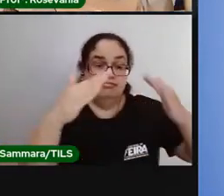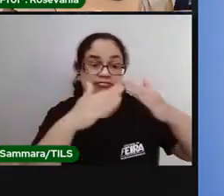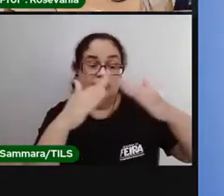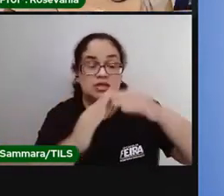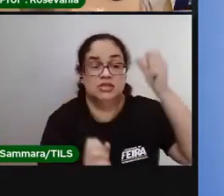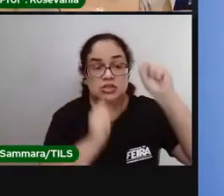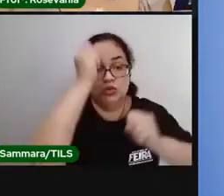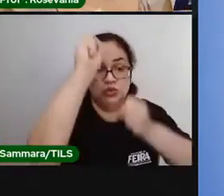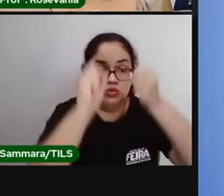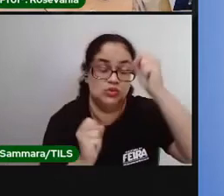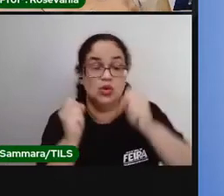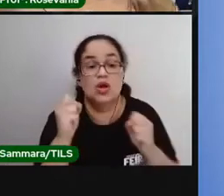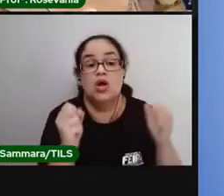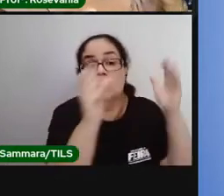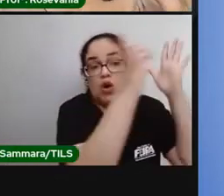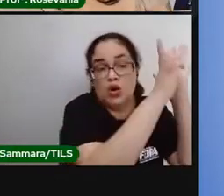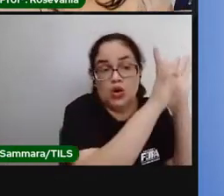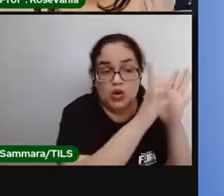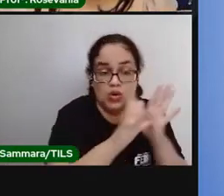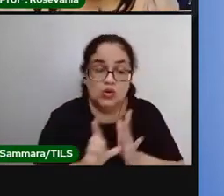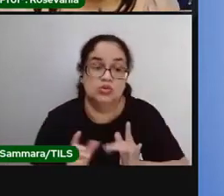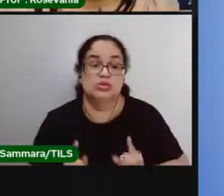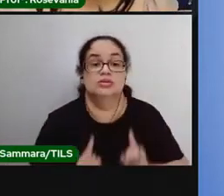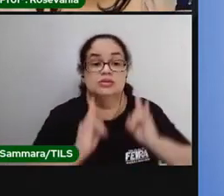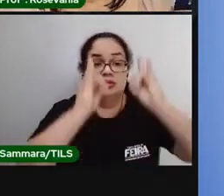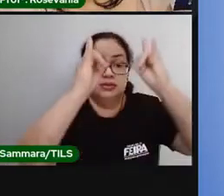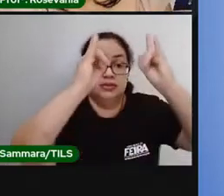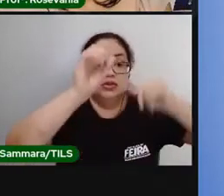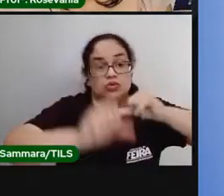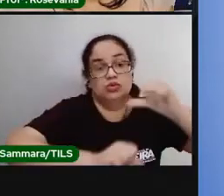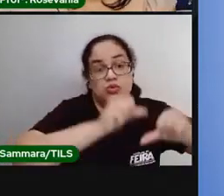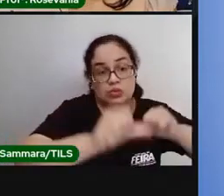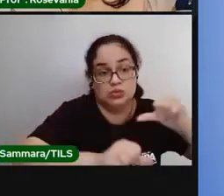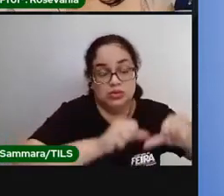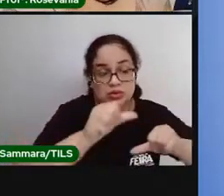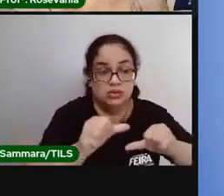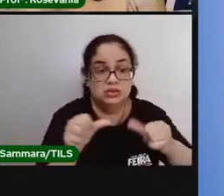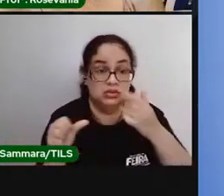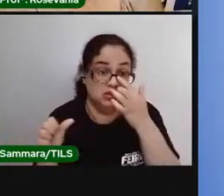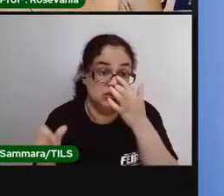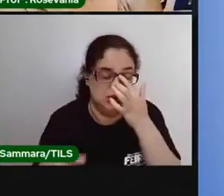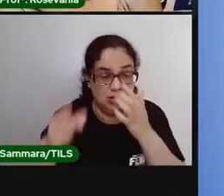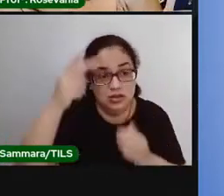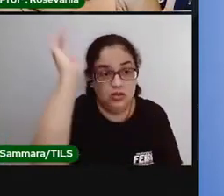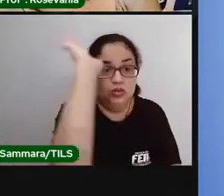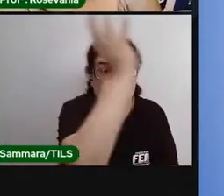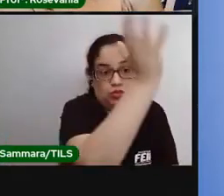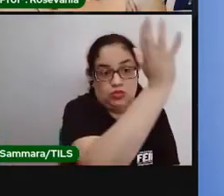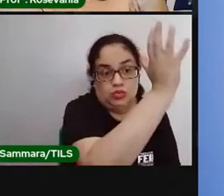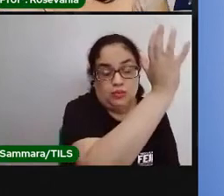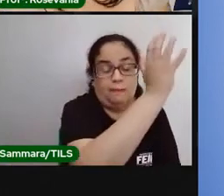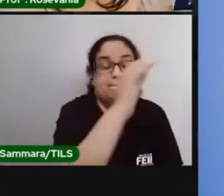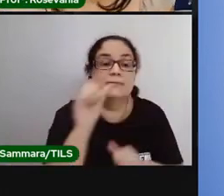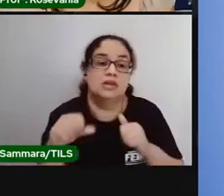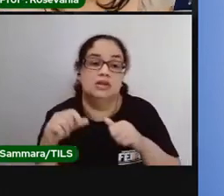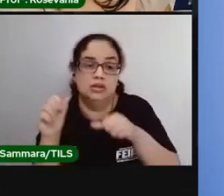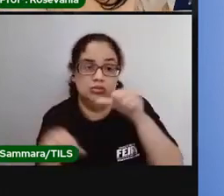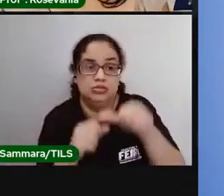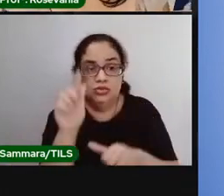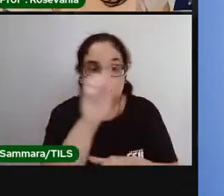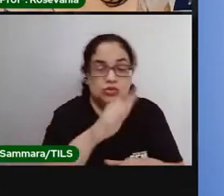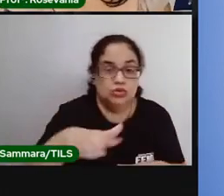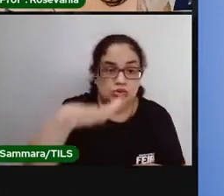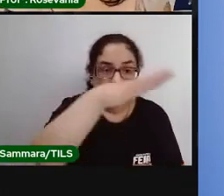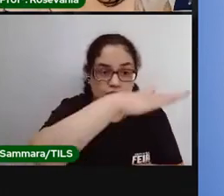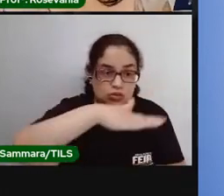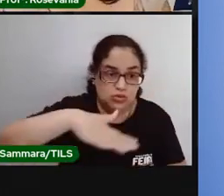indústrias, lojas, prédios, e aí eu transformo aquele espaço que era natural num espaço geográfico, que é